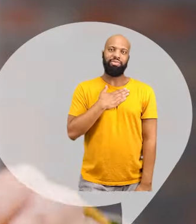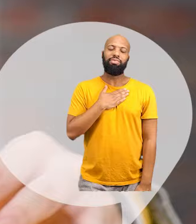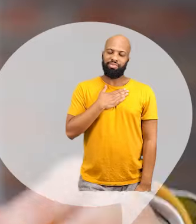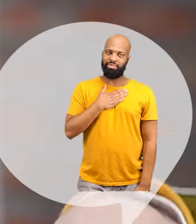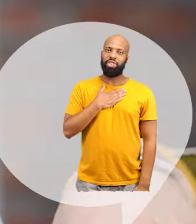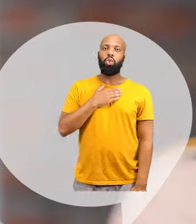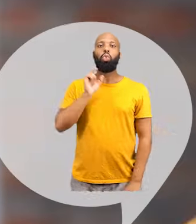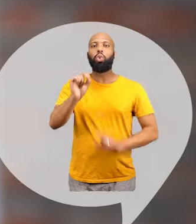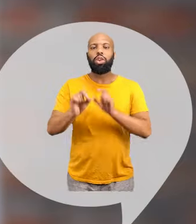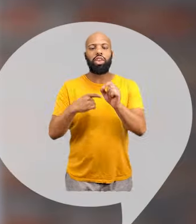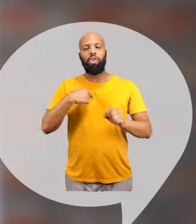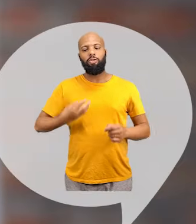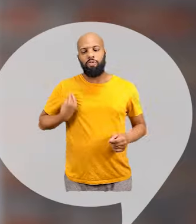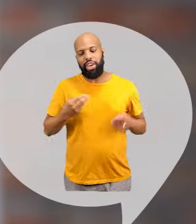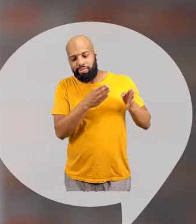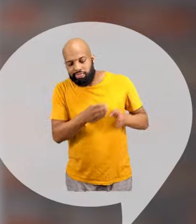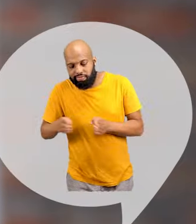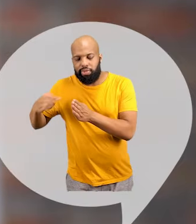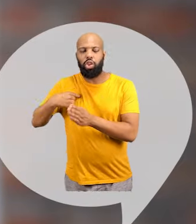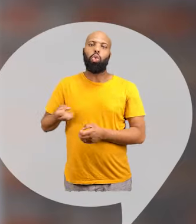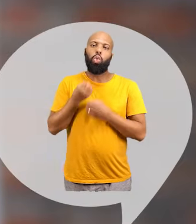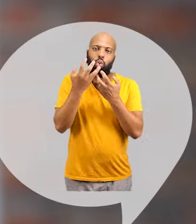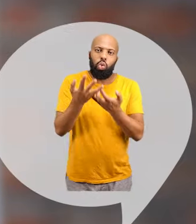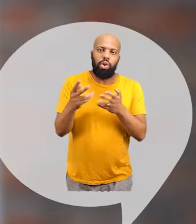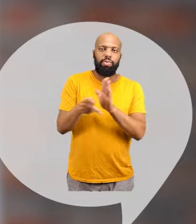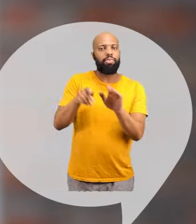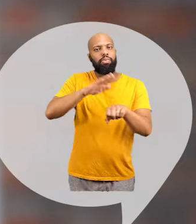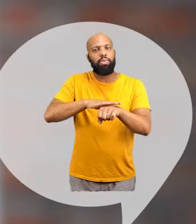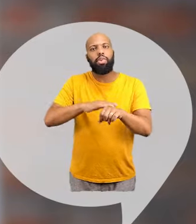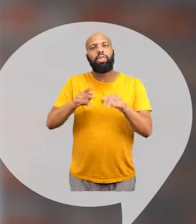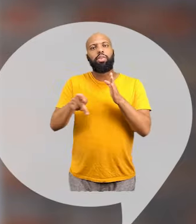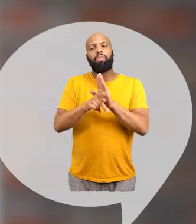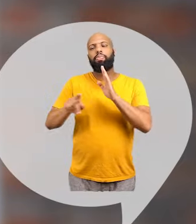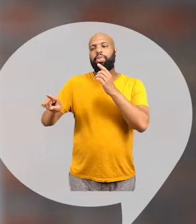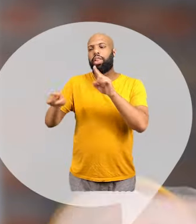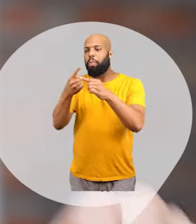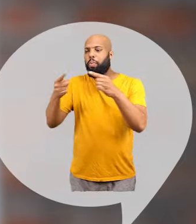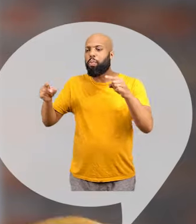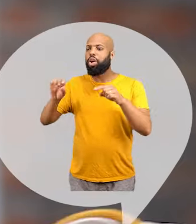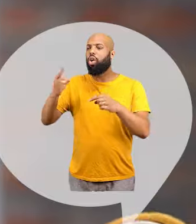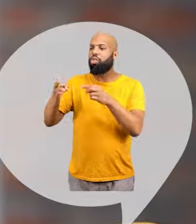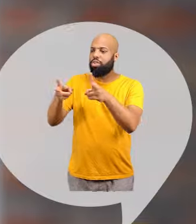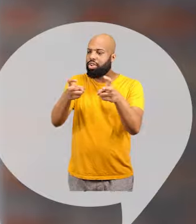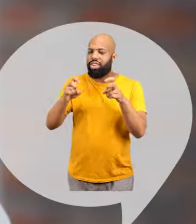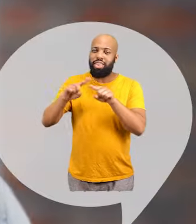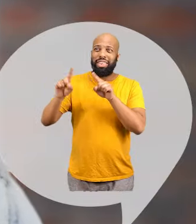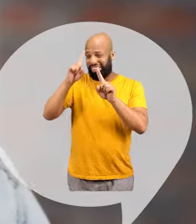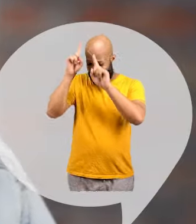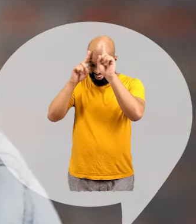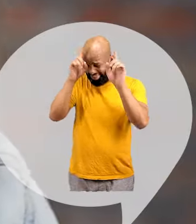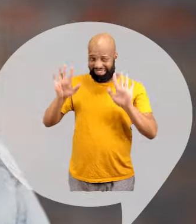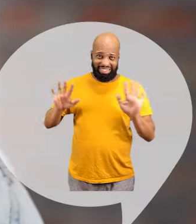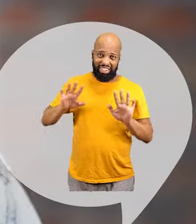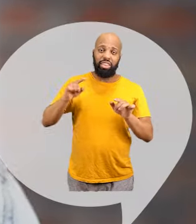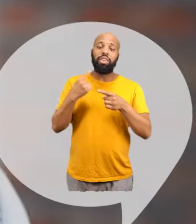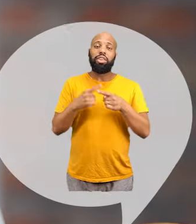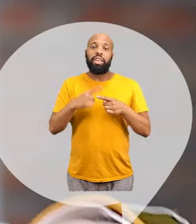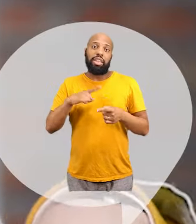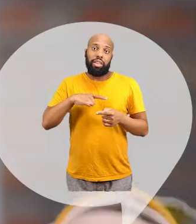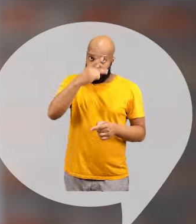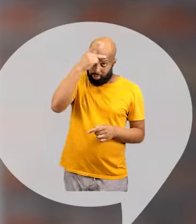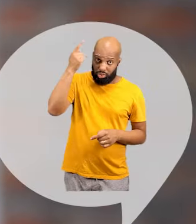sobre tipo assim eu conto sobre o que eu passo ou que eu observo mas inventar tipo invento nas histórias né ela